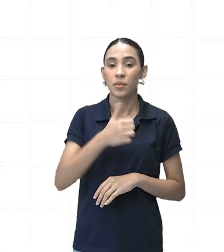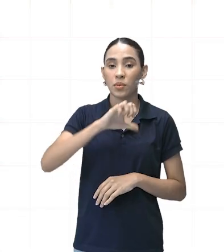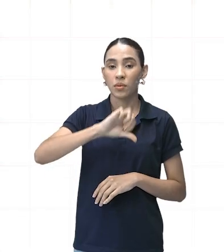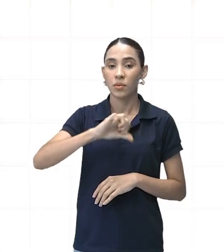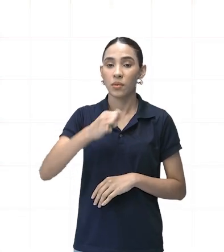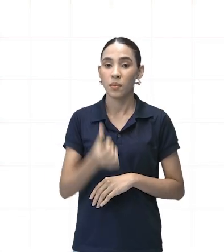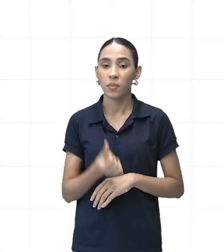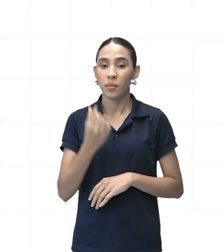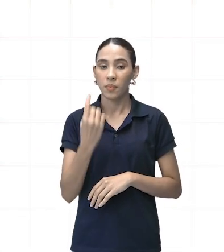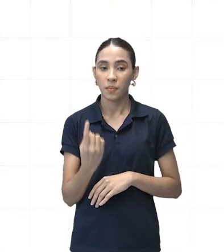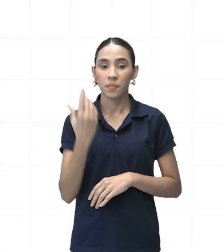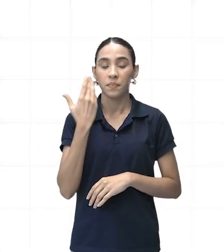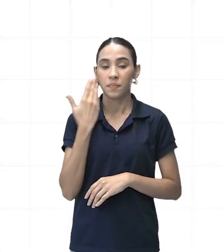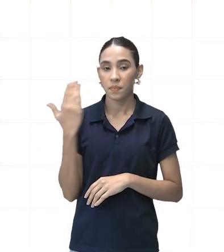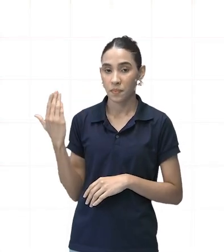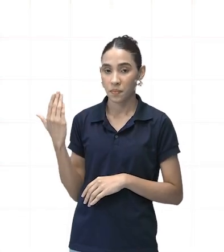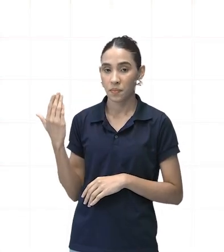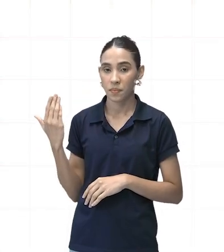em